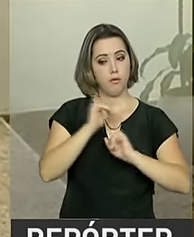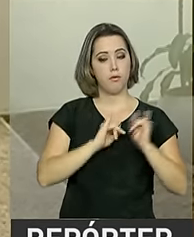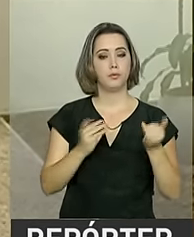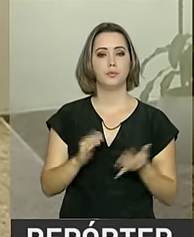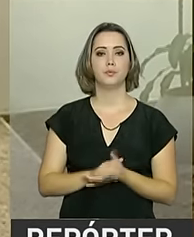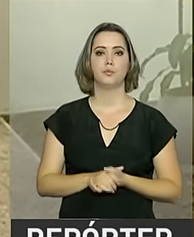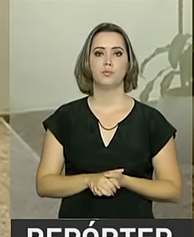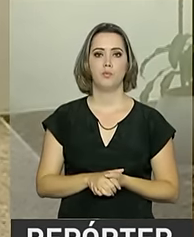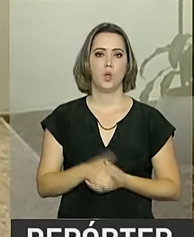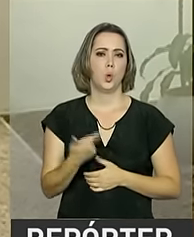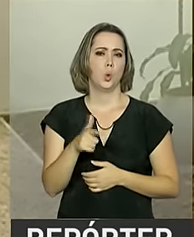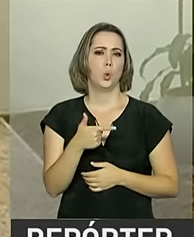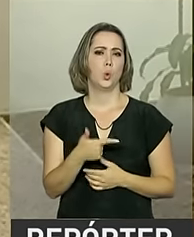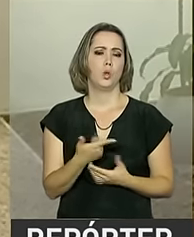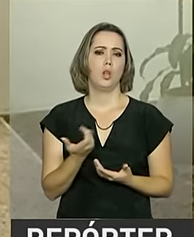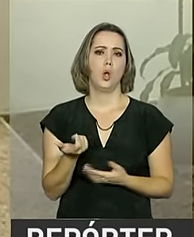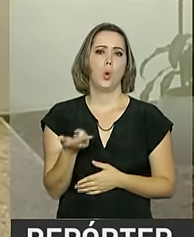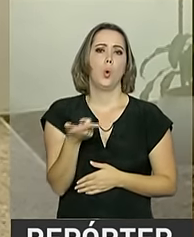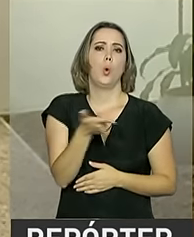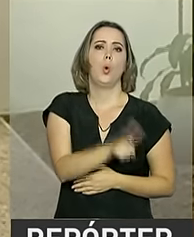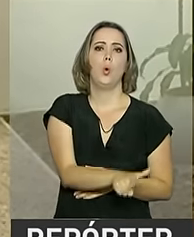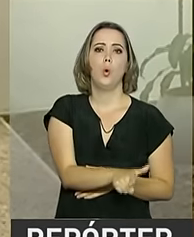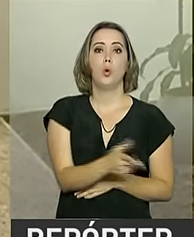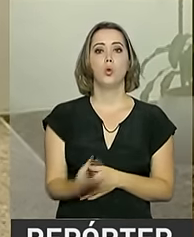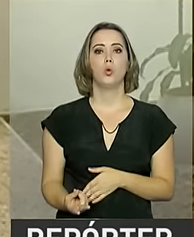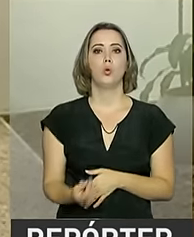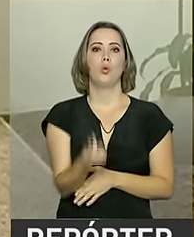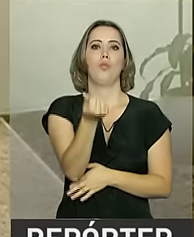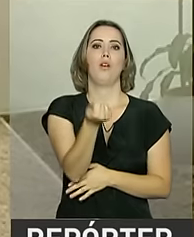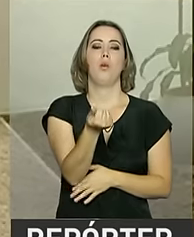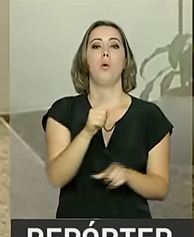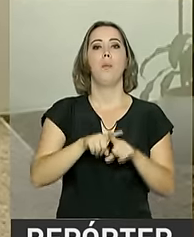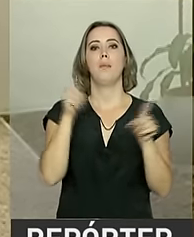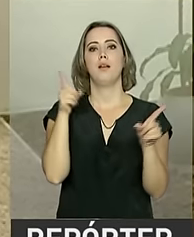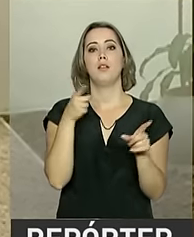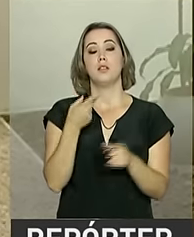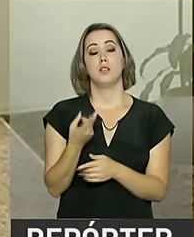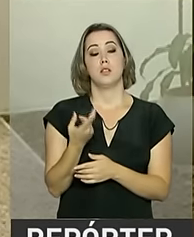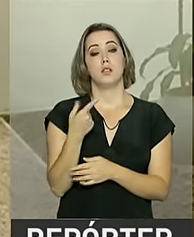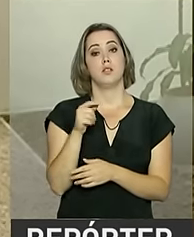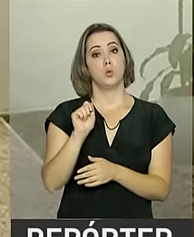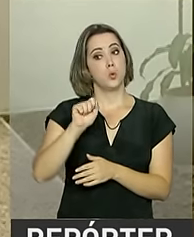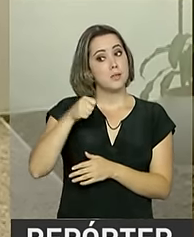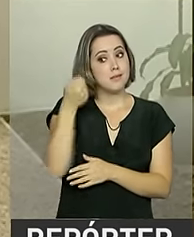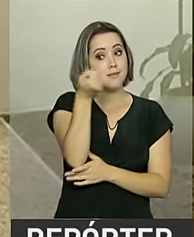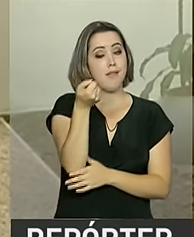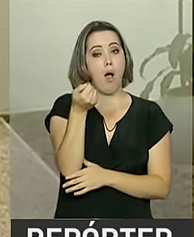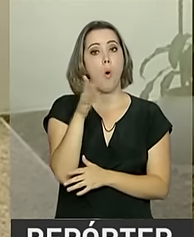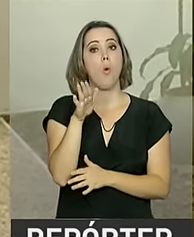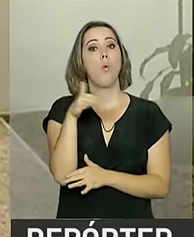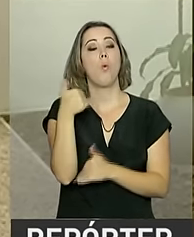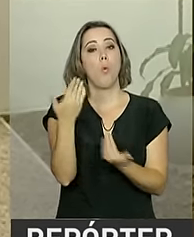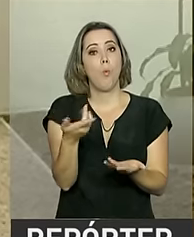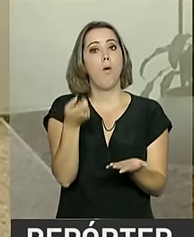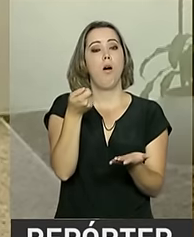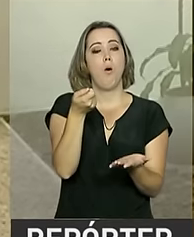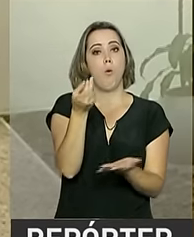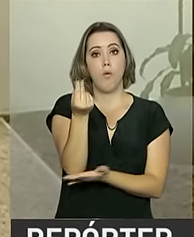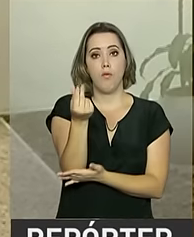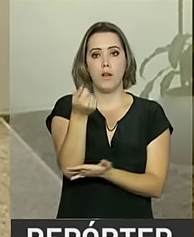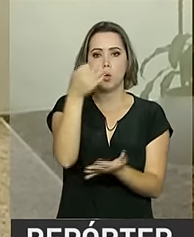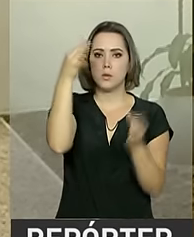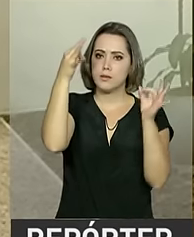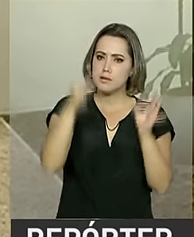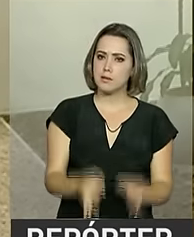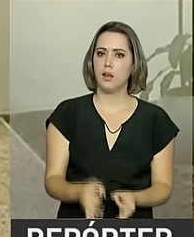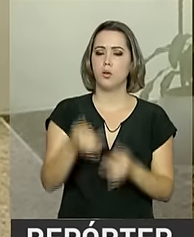desperdício não existe portanto um novo custo mas uma sinalização ao consumidor do custo real da energia dando a ele a oportunidade